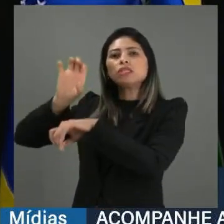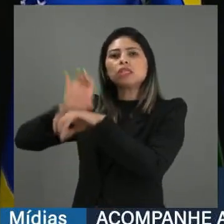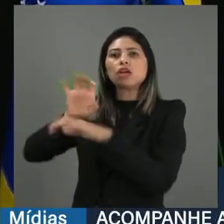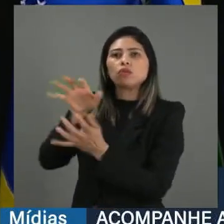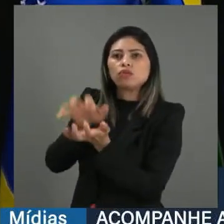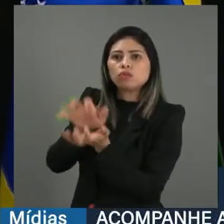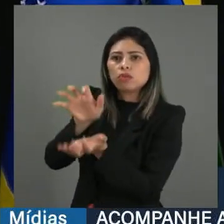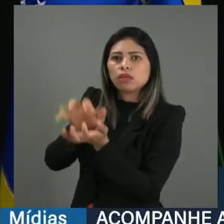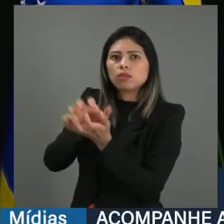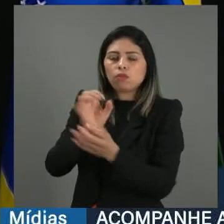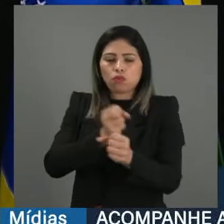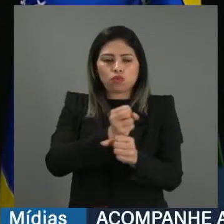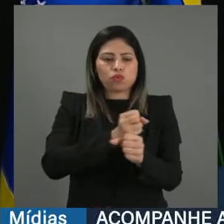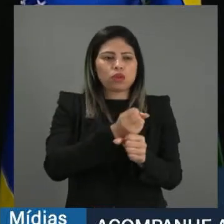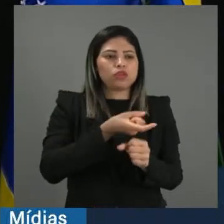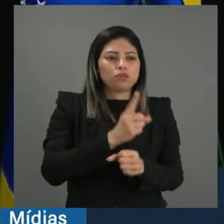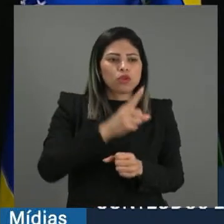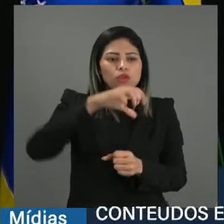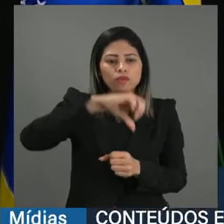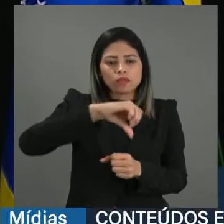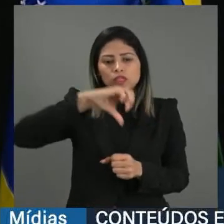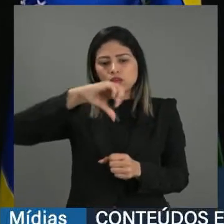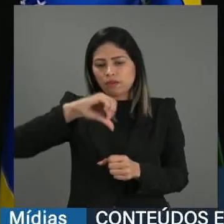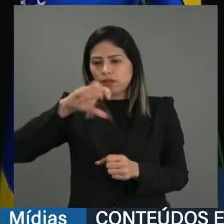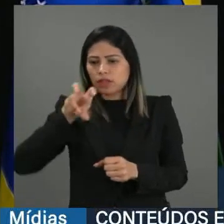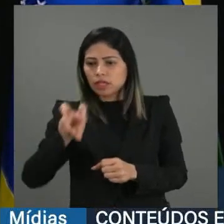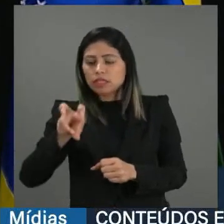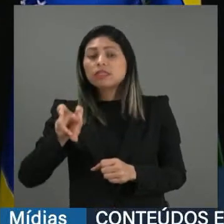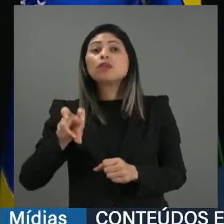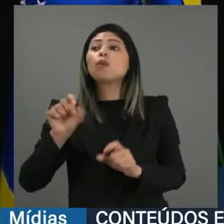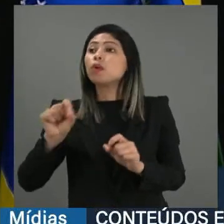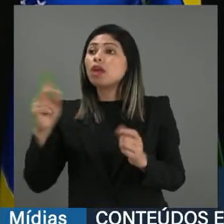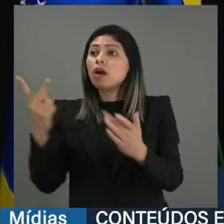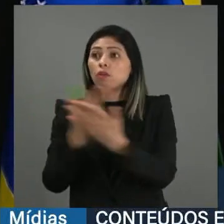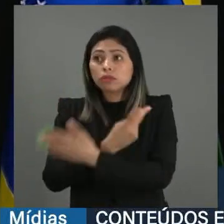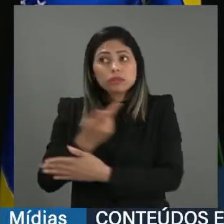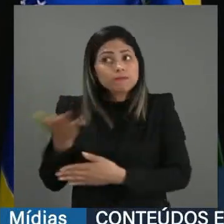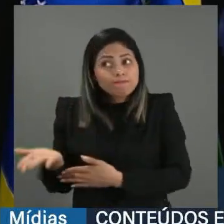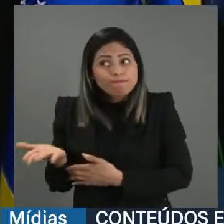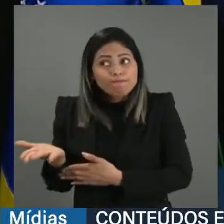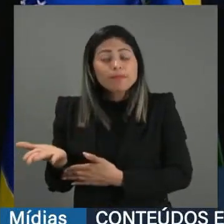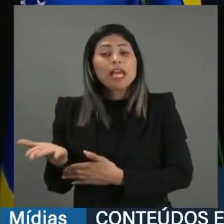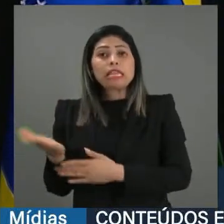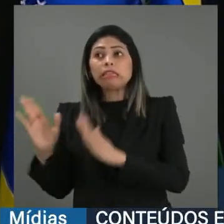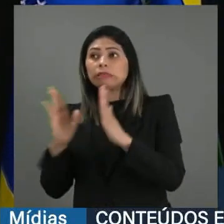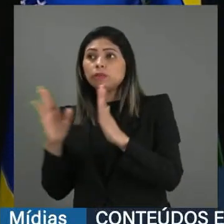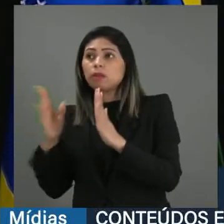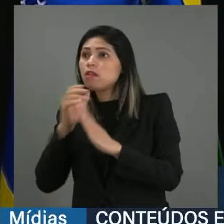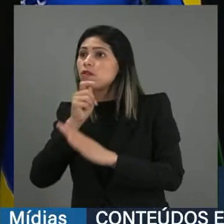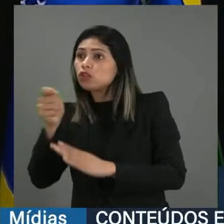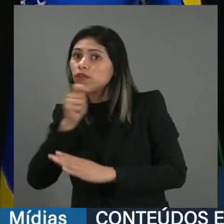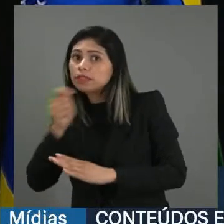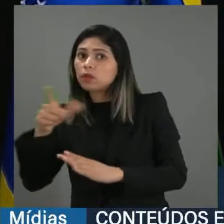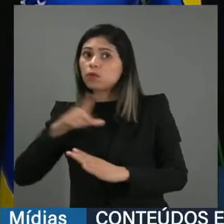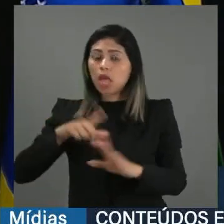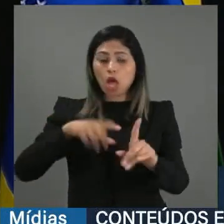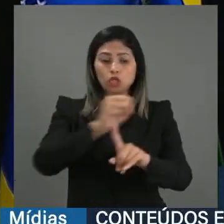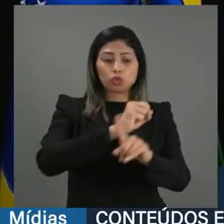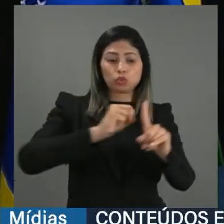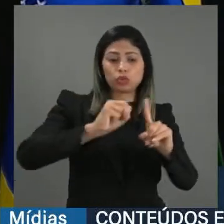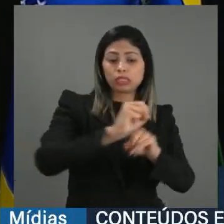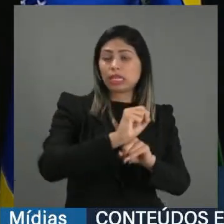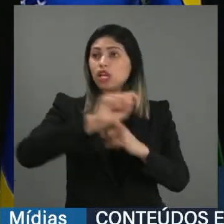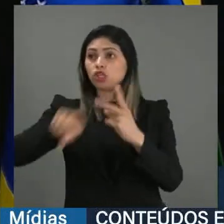1995. Essa medida impõe à sociedade pelo menos duas